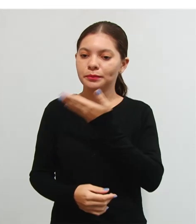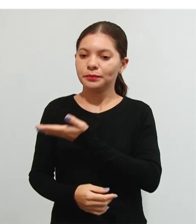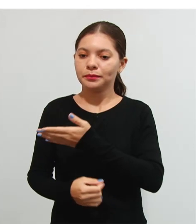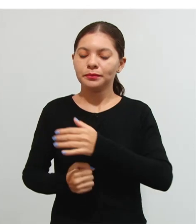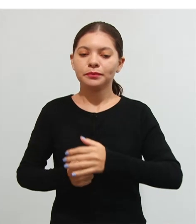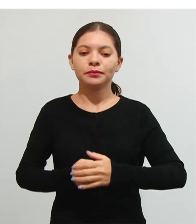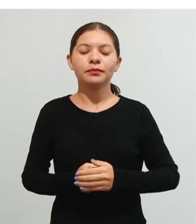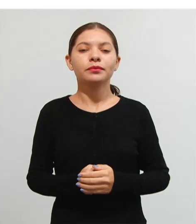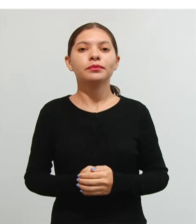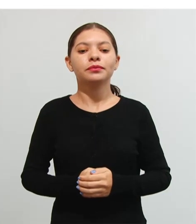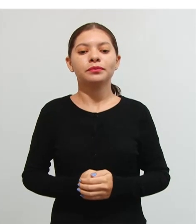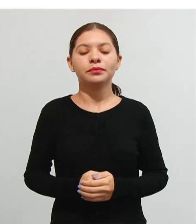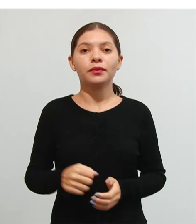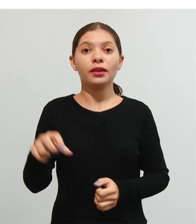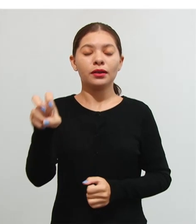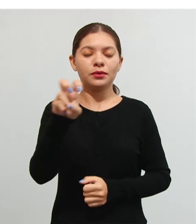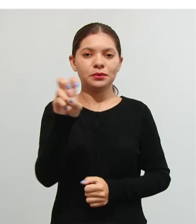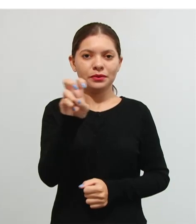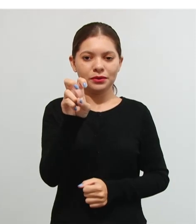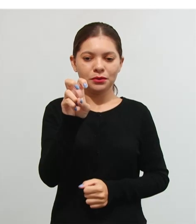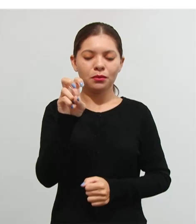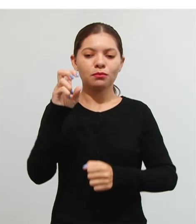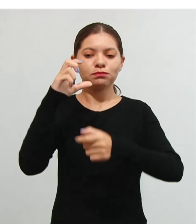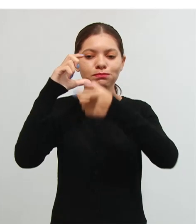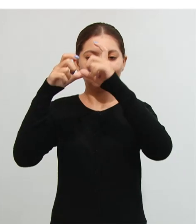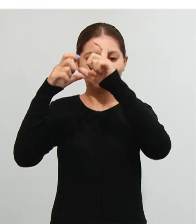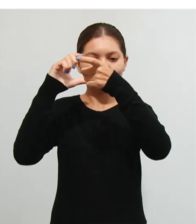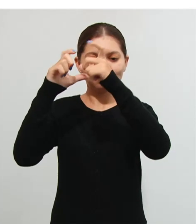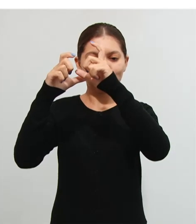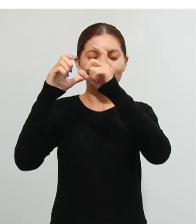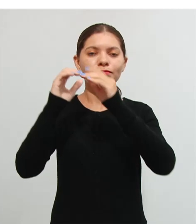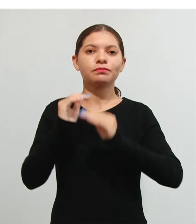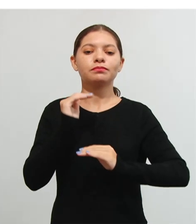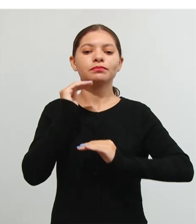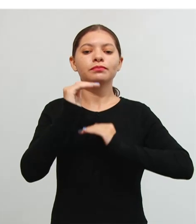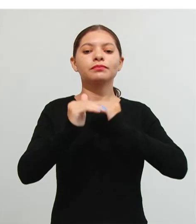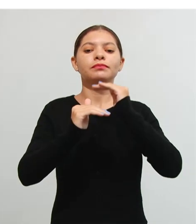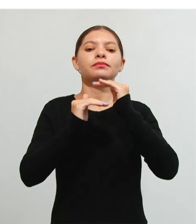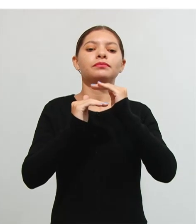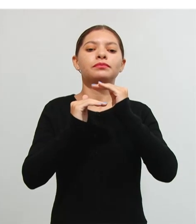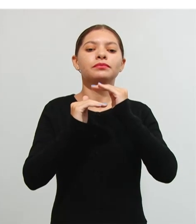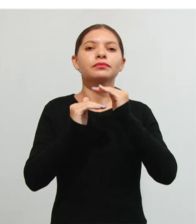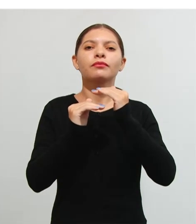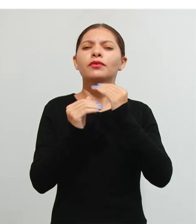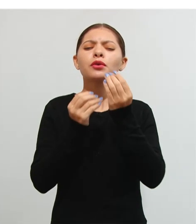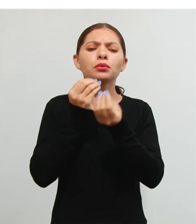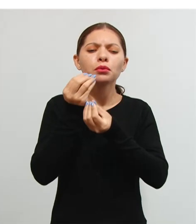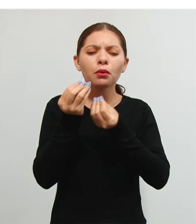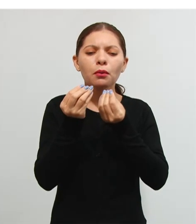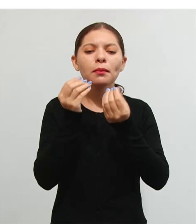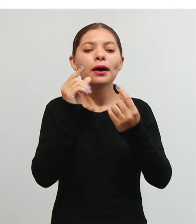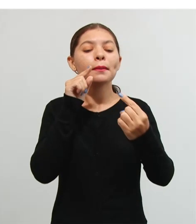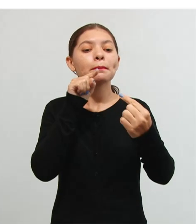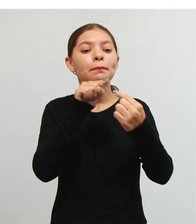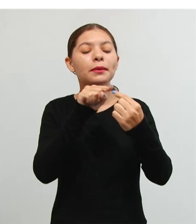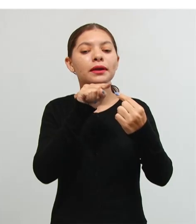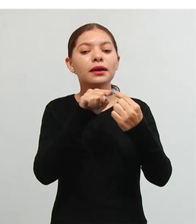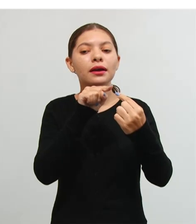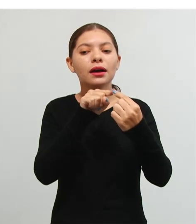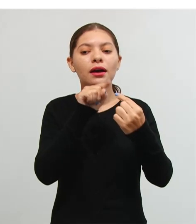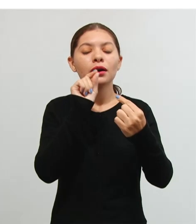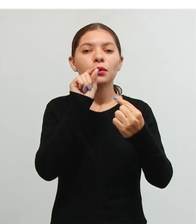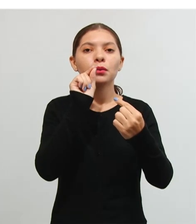aqui, o 5, de fato, né, o transtorno global de desenvolvimento sem especificações, aplicava-se, então,